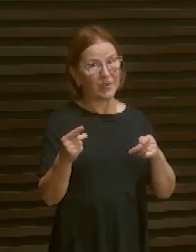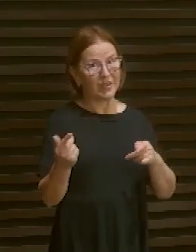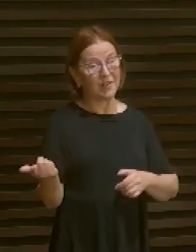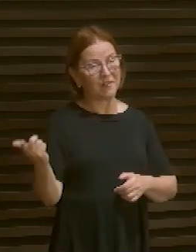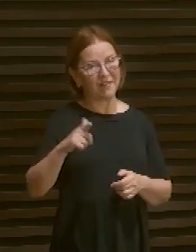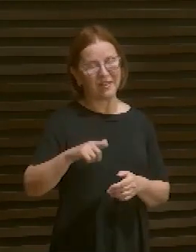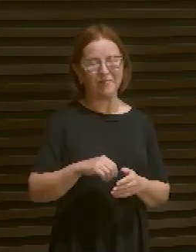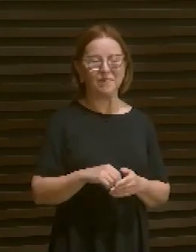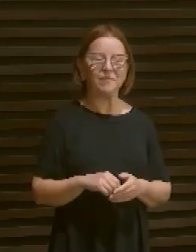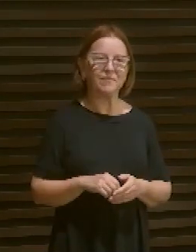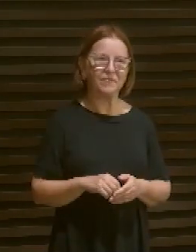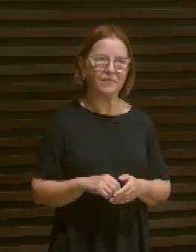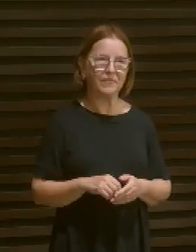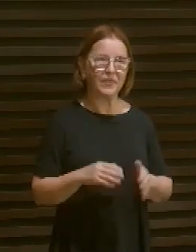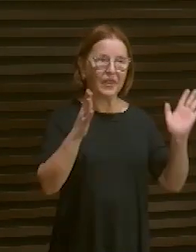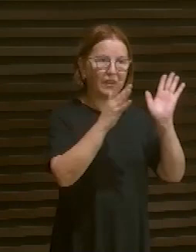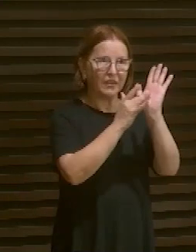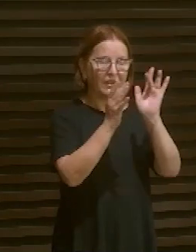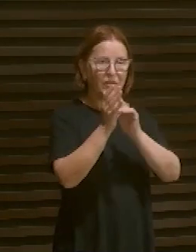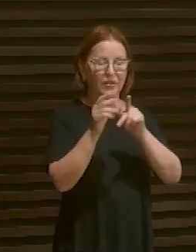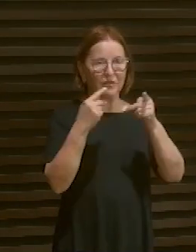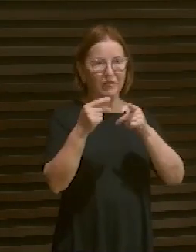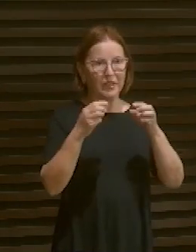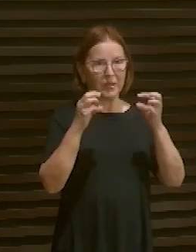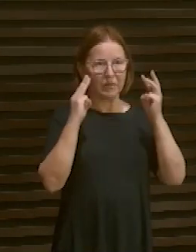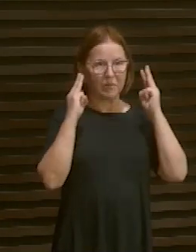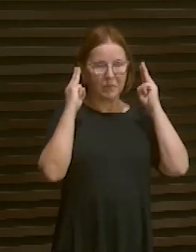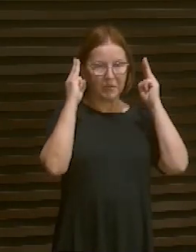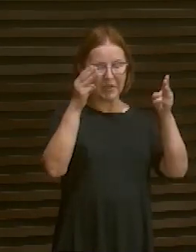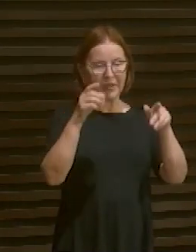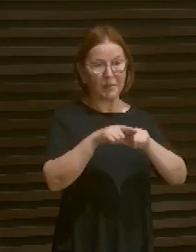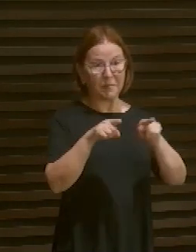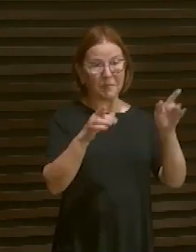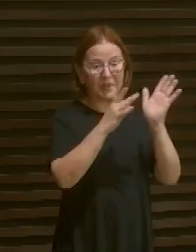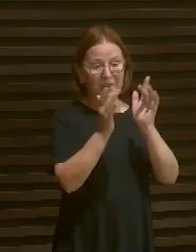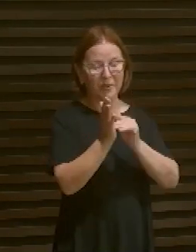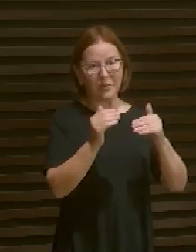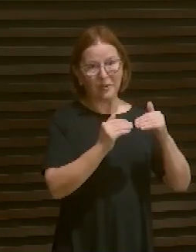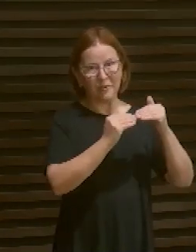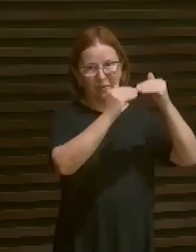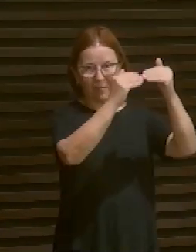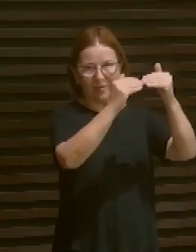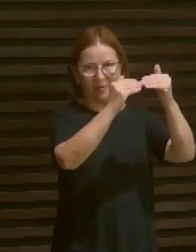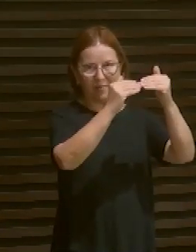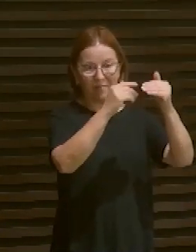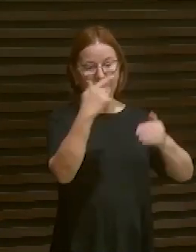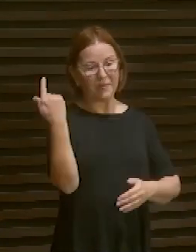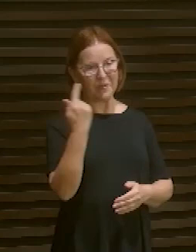Então ele pega Moisés e coloca Jesus como superior a